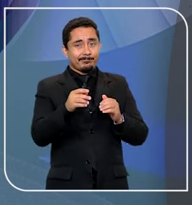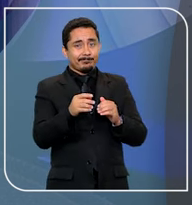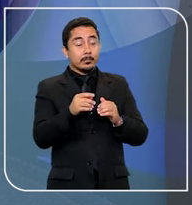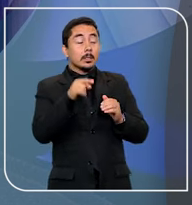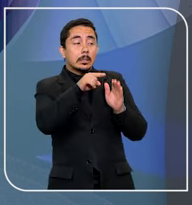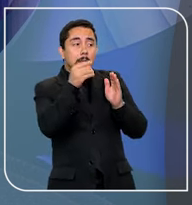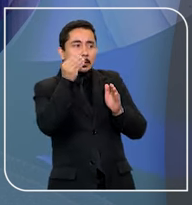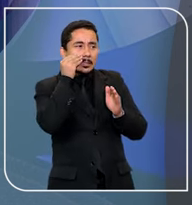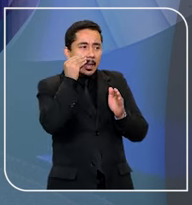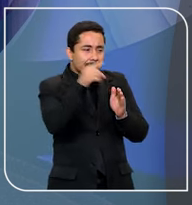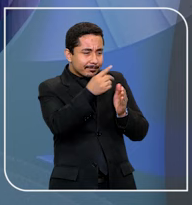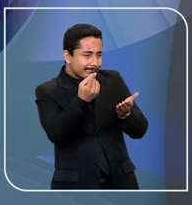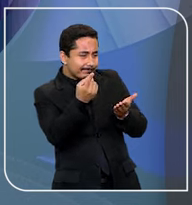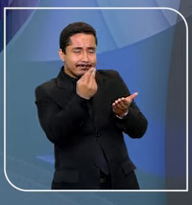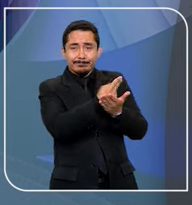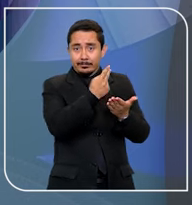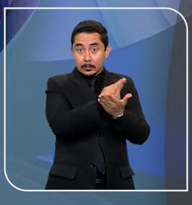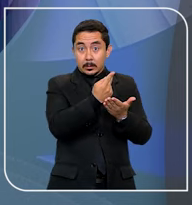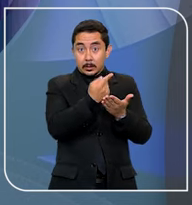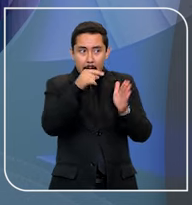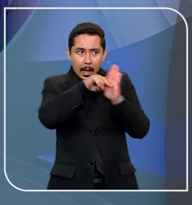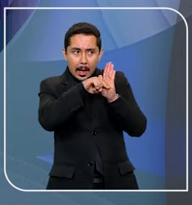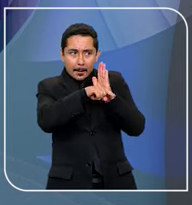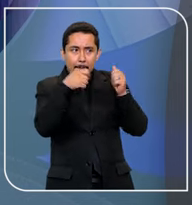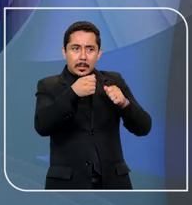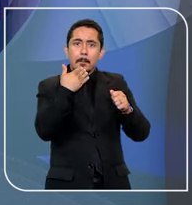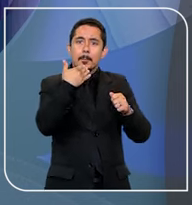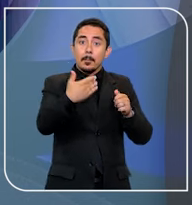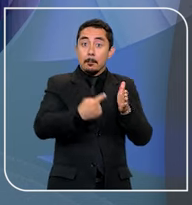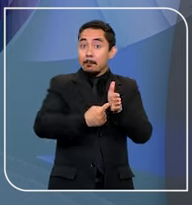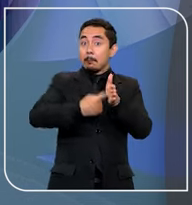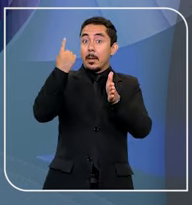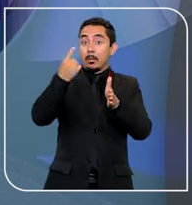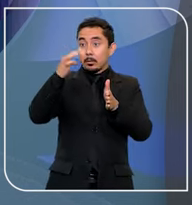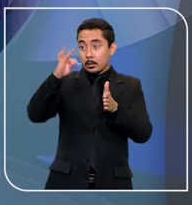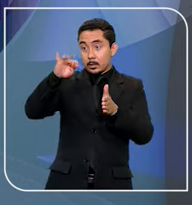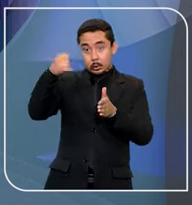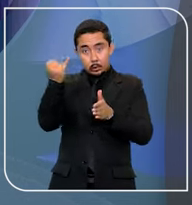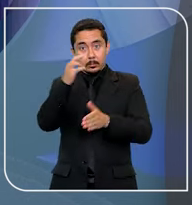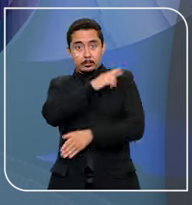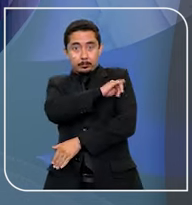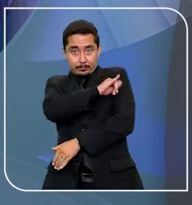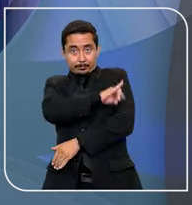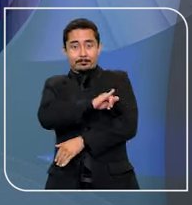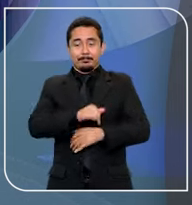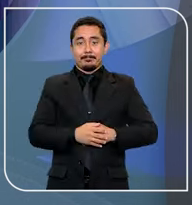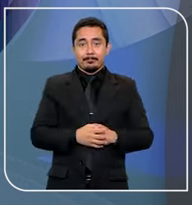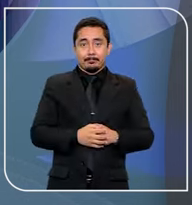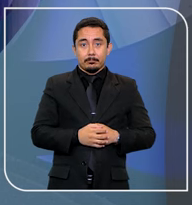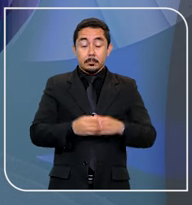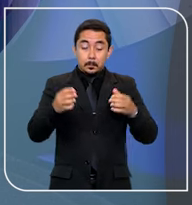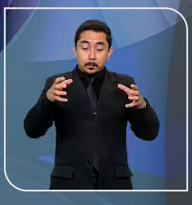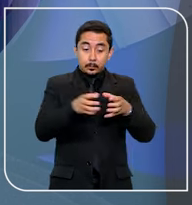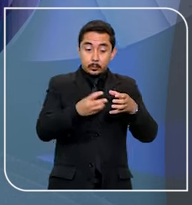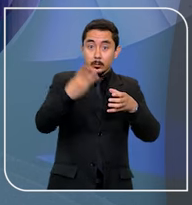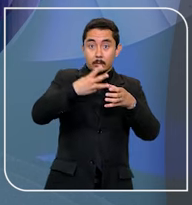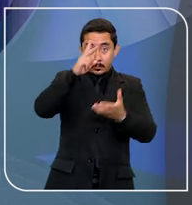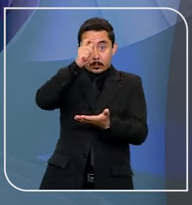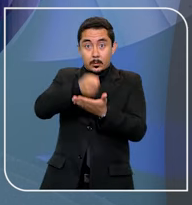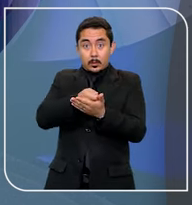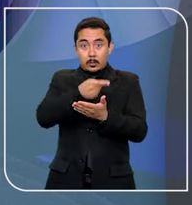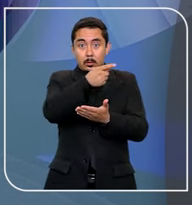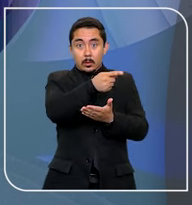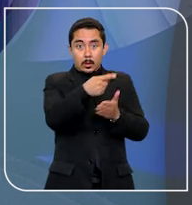o ministro A análise do mérito desse pedido deve ser feita primeiramente pelo TJRJ já a terceira turma decidiu que